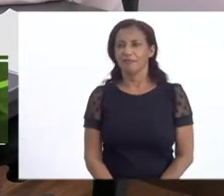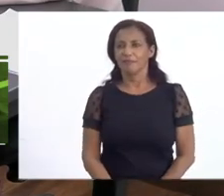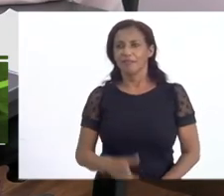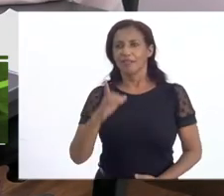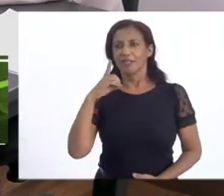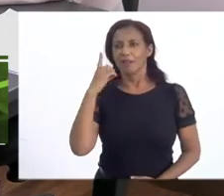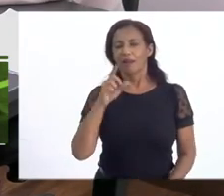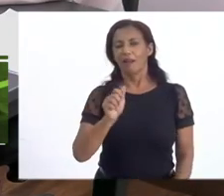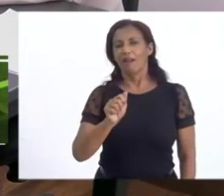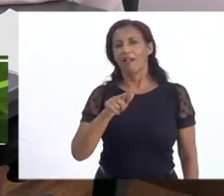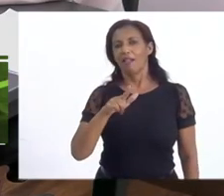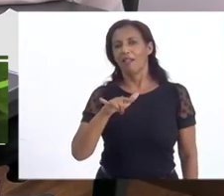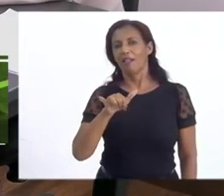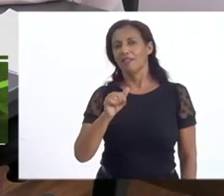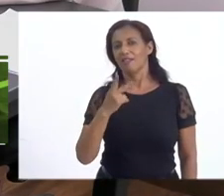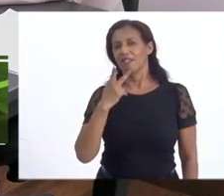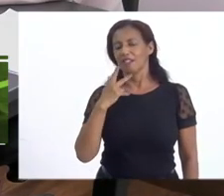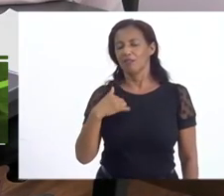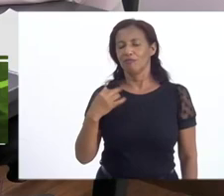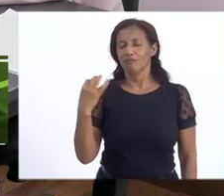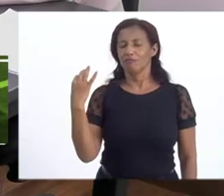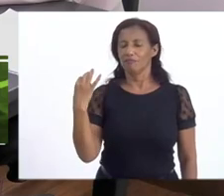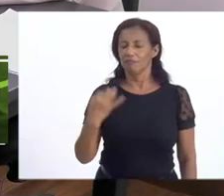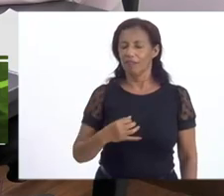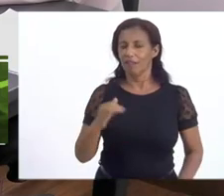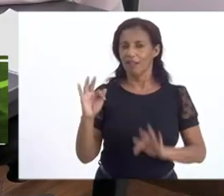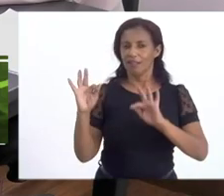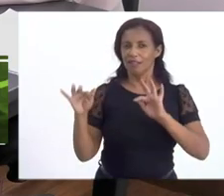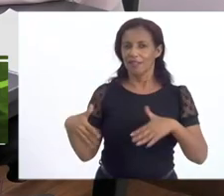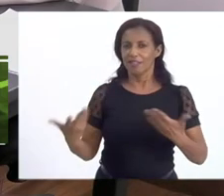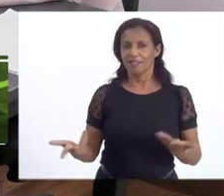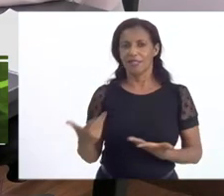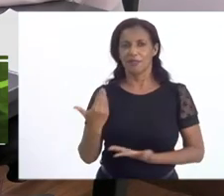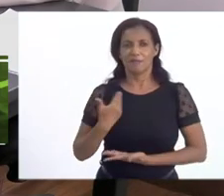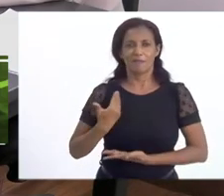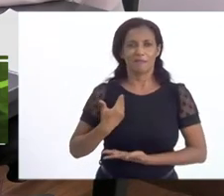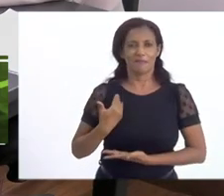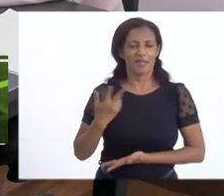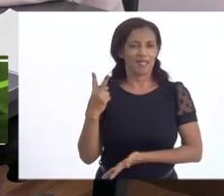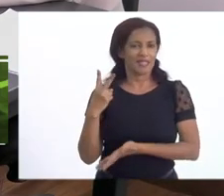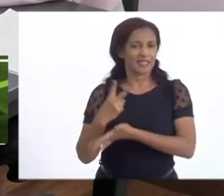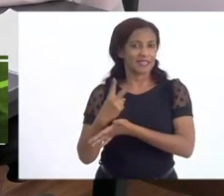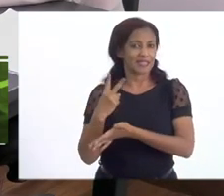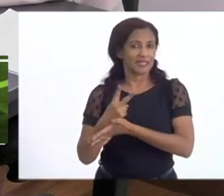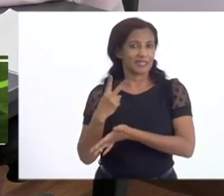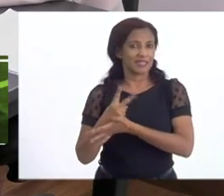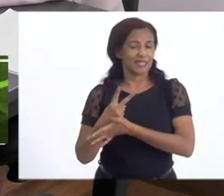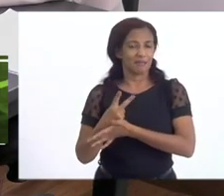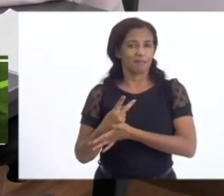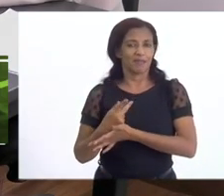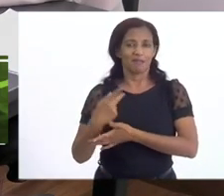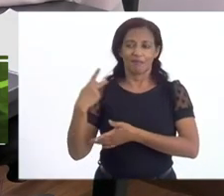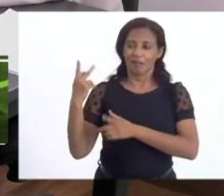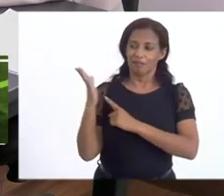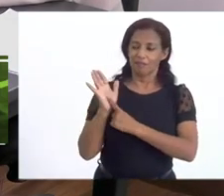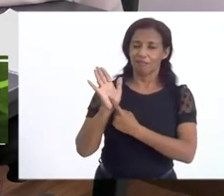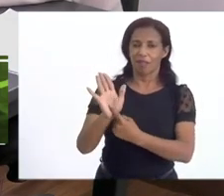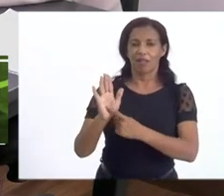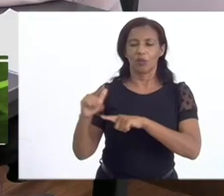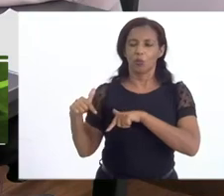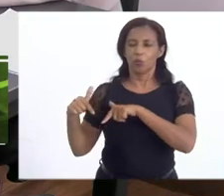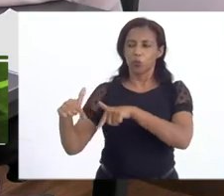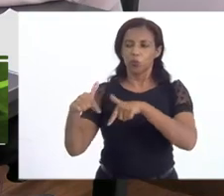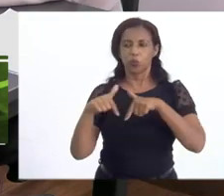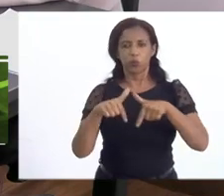Deputada Adriana Baltazar, eu faço questão, assim como eu sei minhas colegas, a gente sempre vem destacando, né, nossas